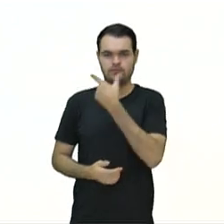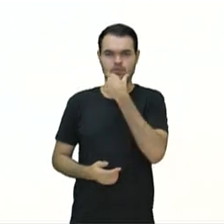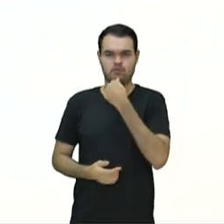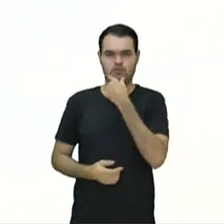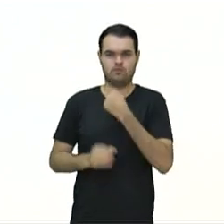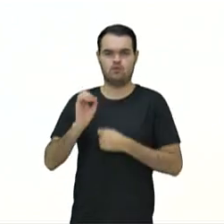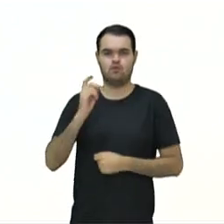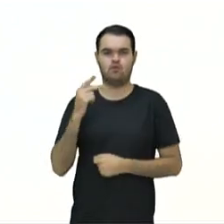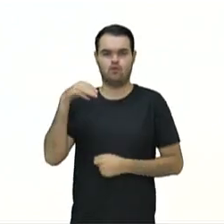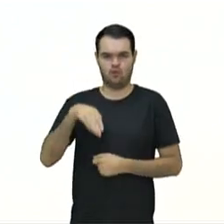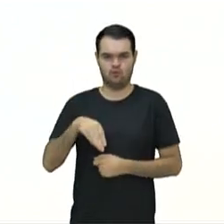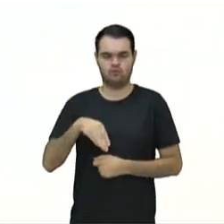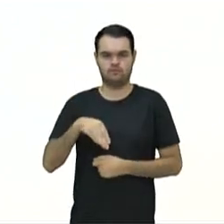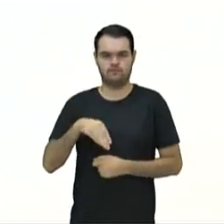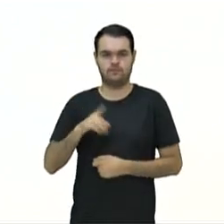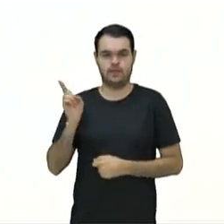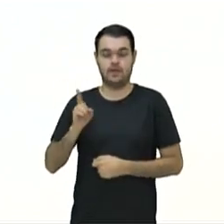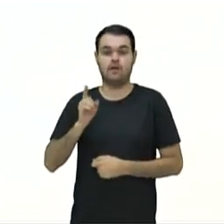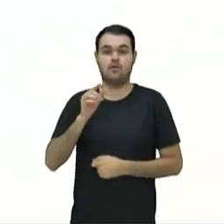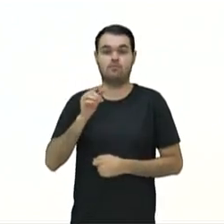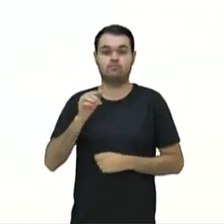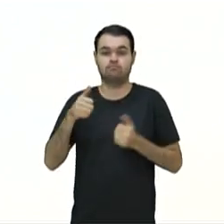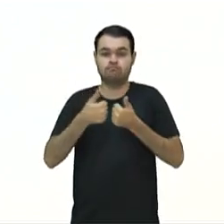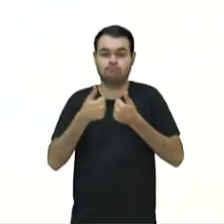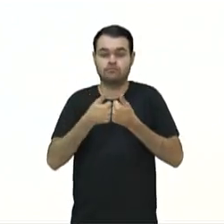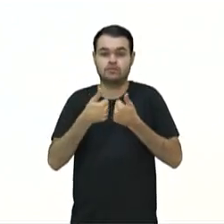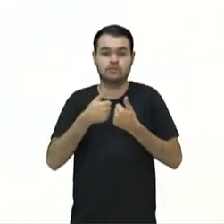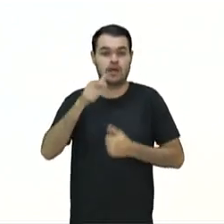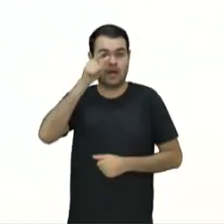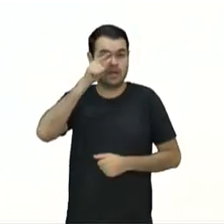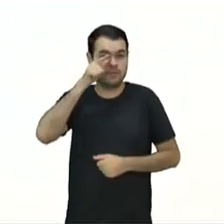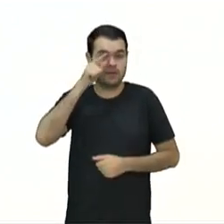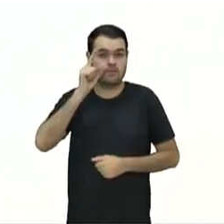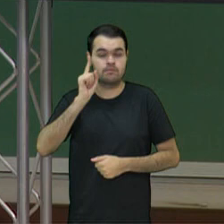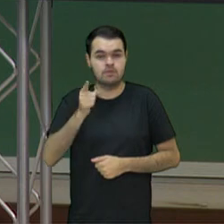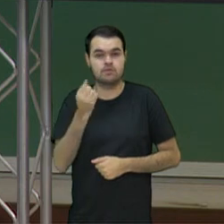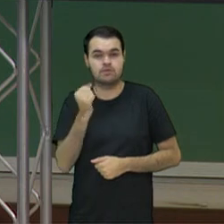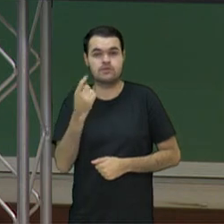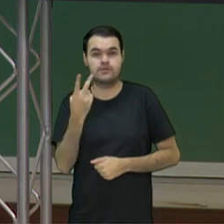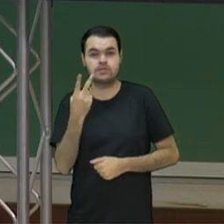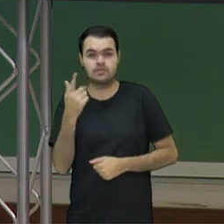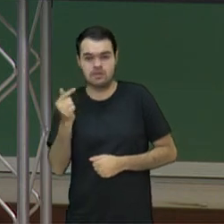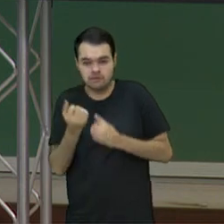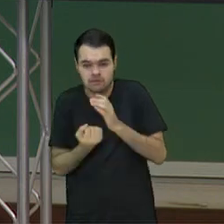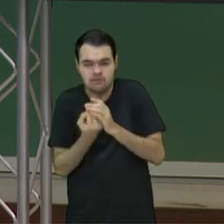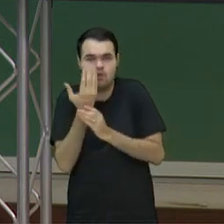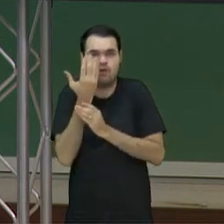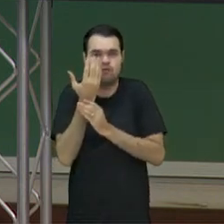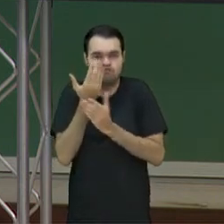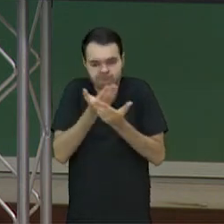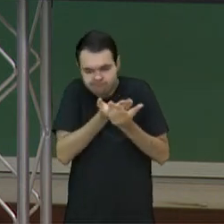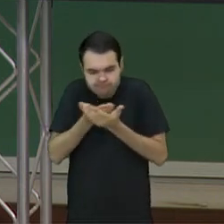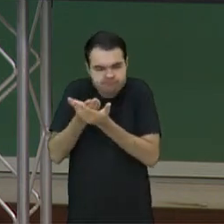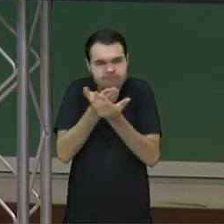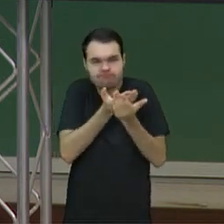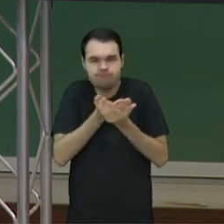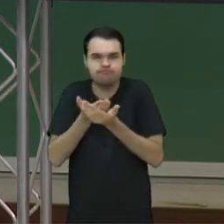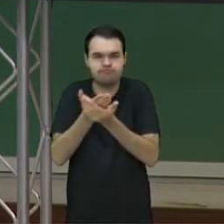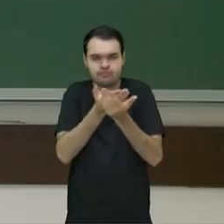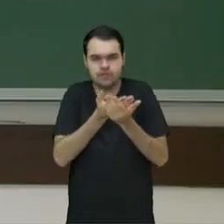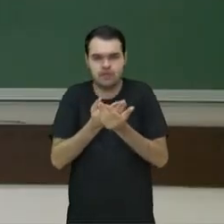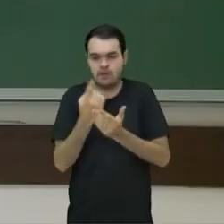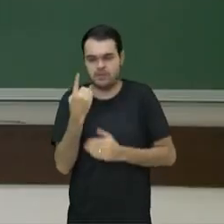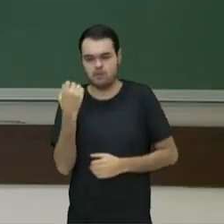alemão que em 1827 ele formulou esses estudos aqui. Então,